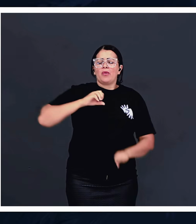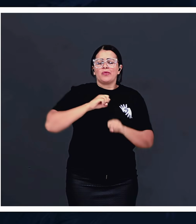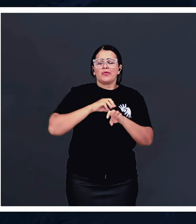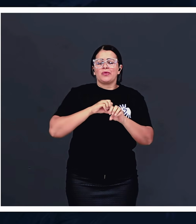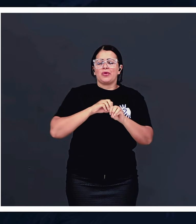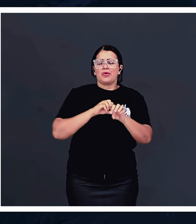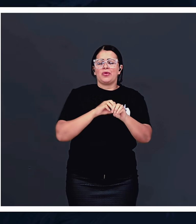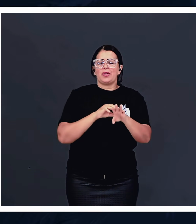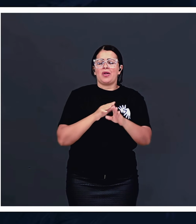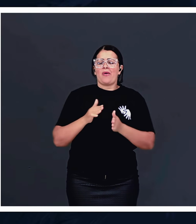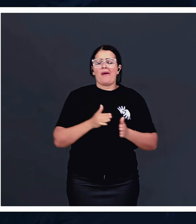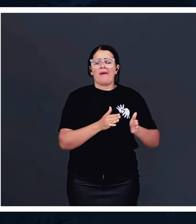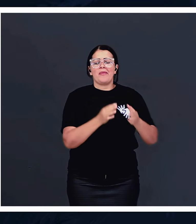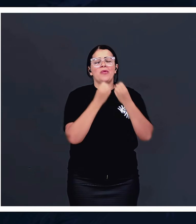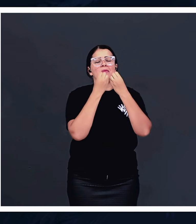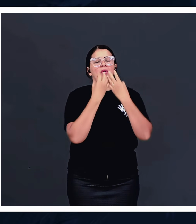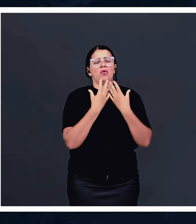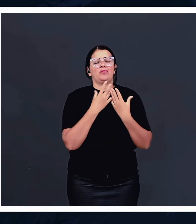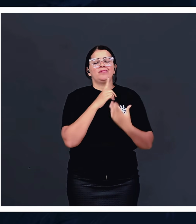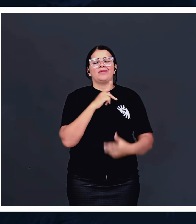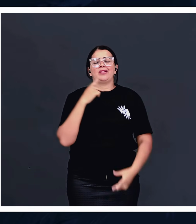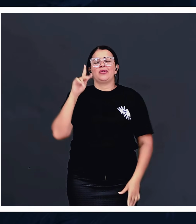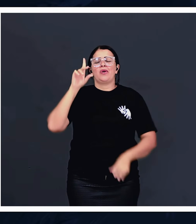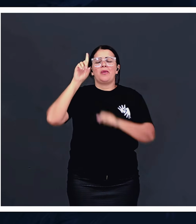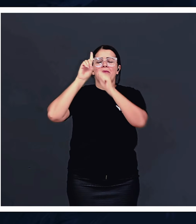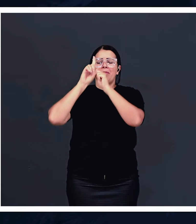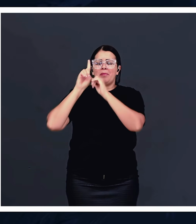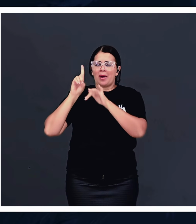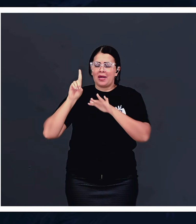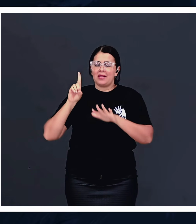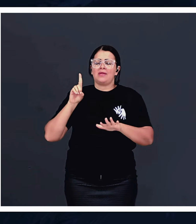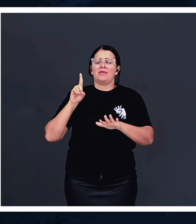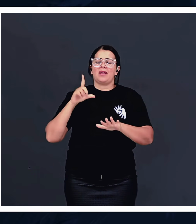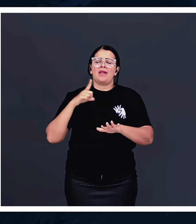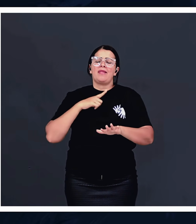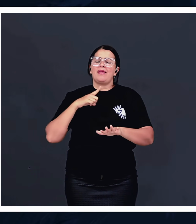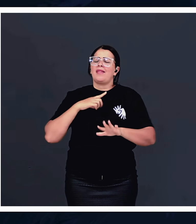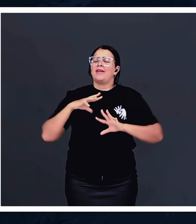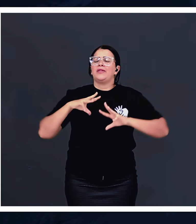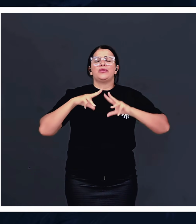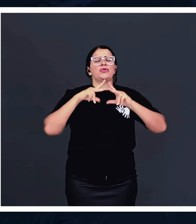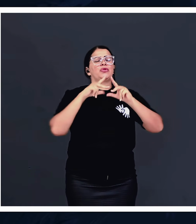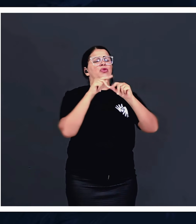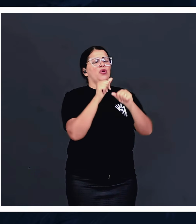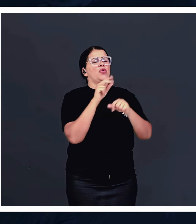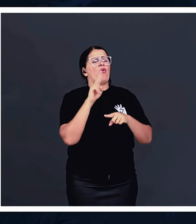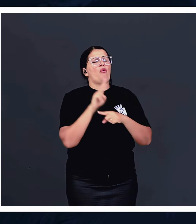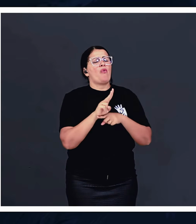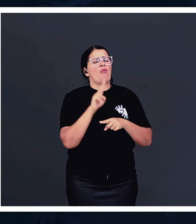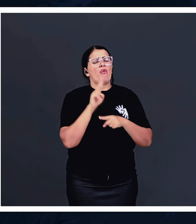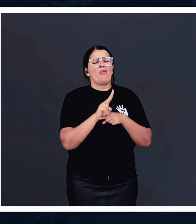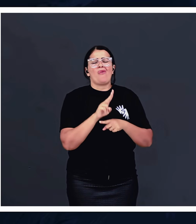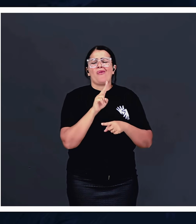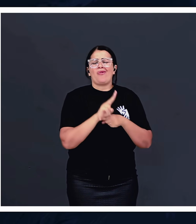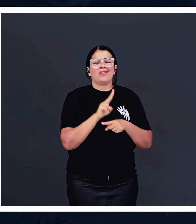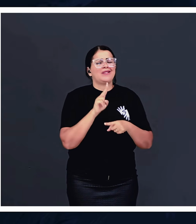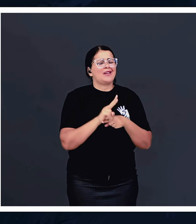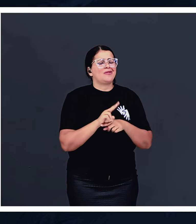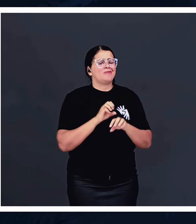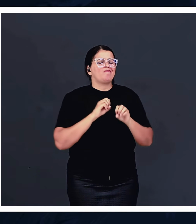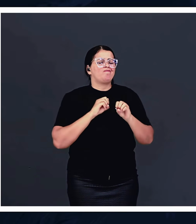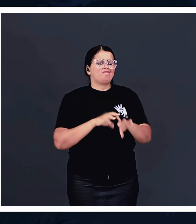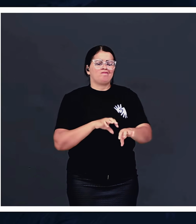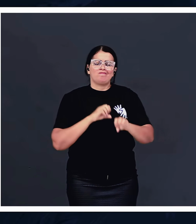bom caminho. Que a tua bênção esteja sobre eles. Que eles tenham todo o cuidado, meu Deus, nessa